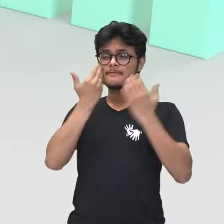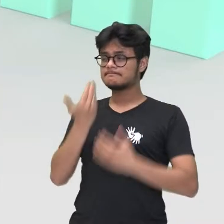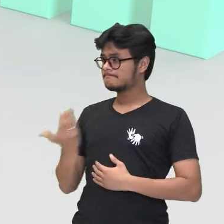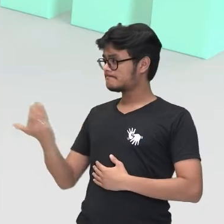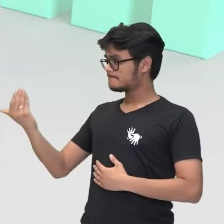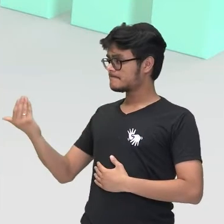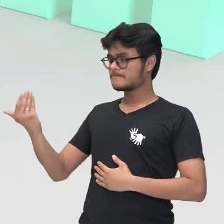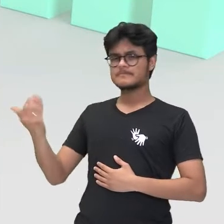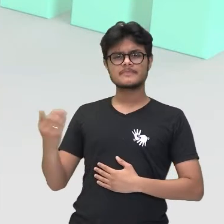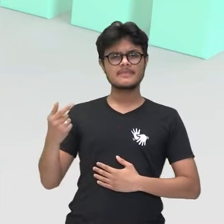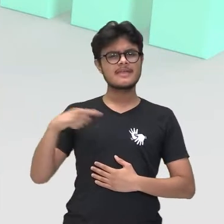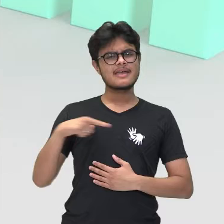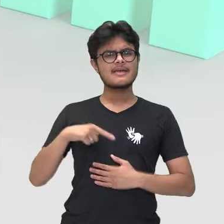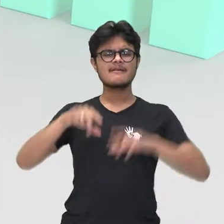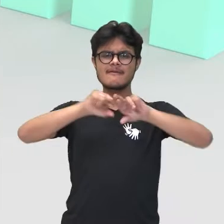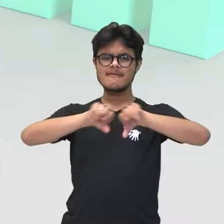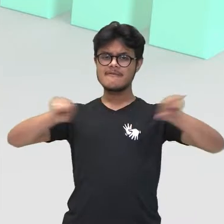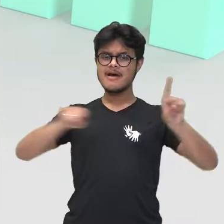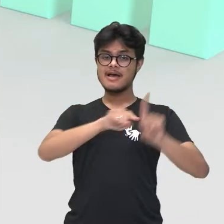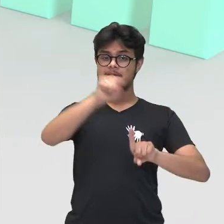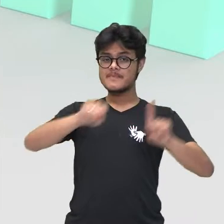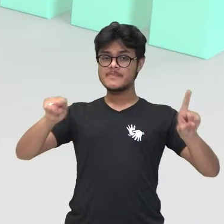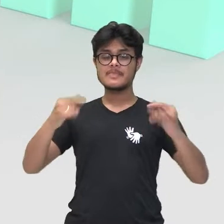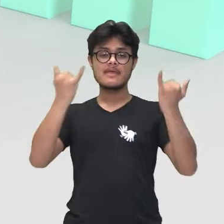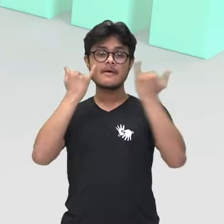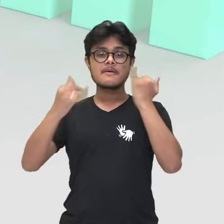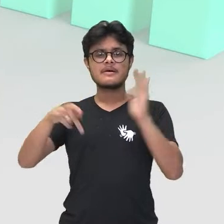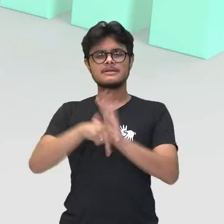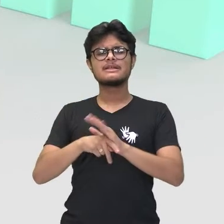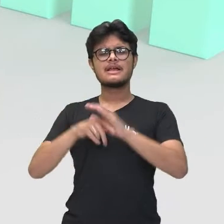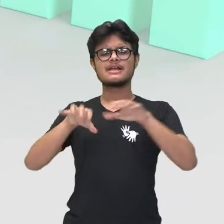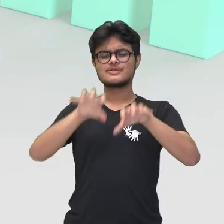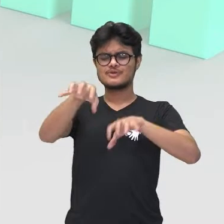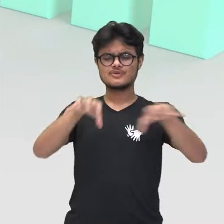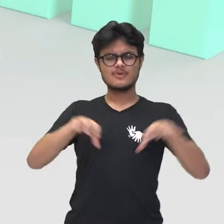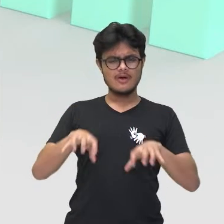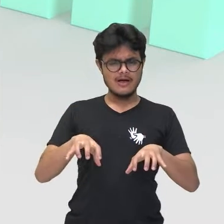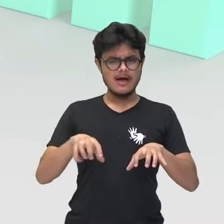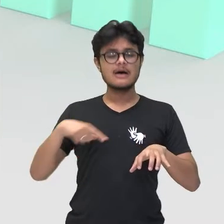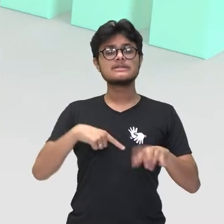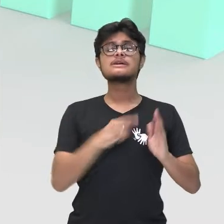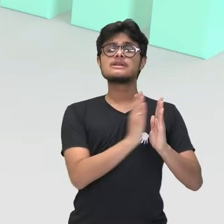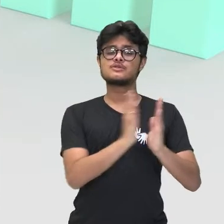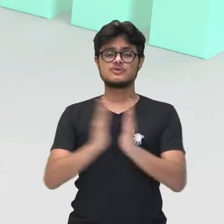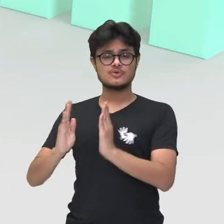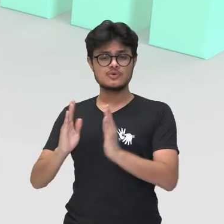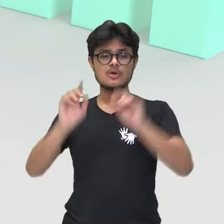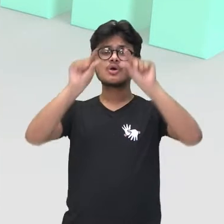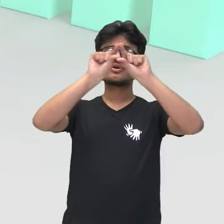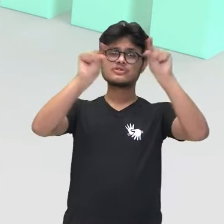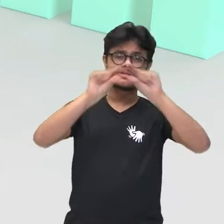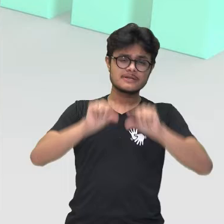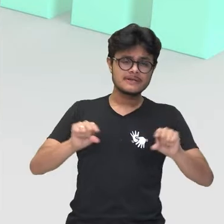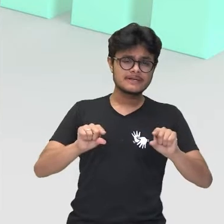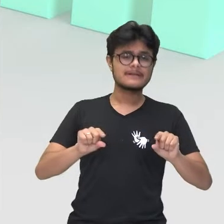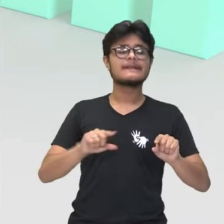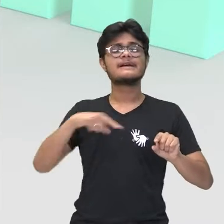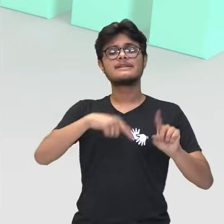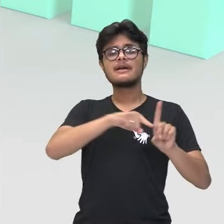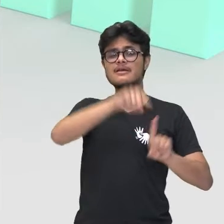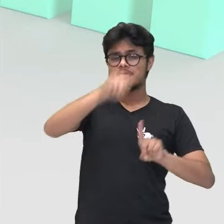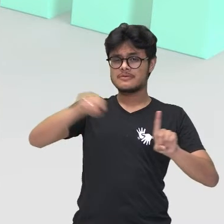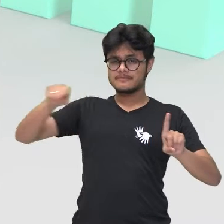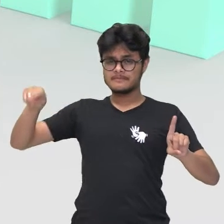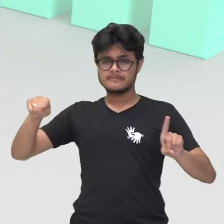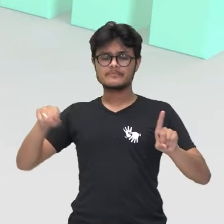aqui, né, imagem de vários tipos de gráficos. Gráficos de setores, gráficos de colunas, o gráfico de linhas, né? Então, os